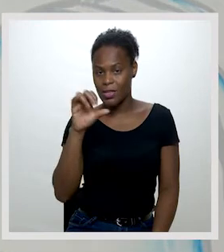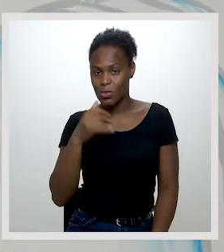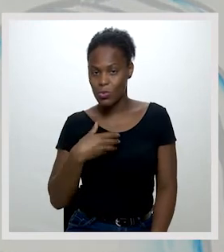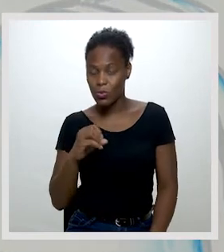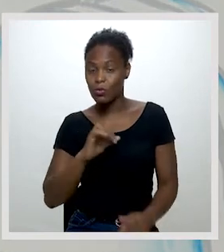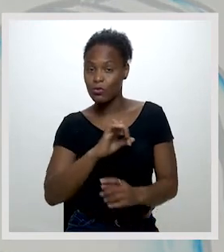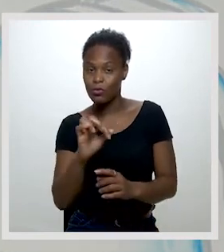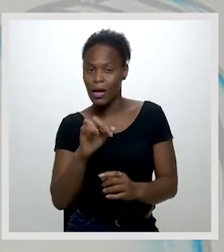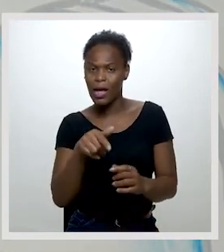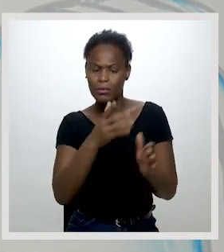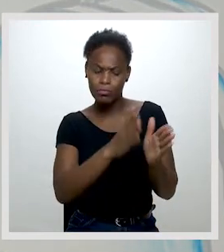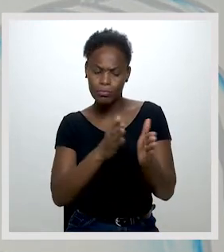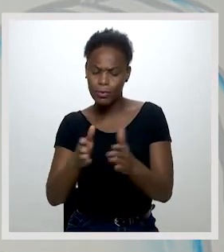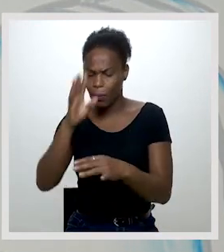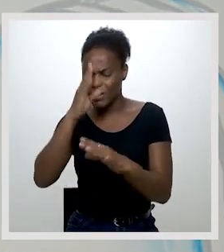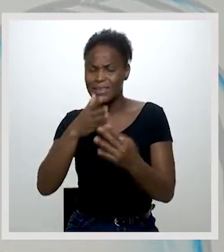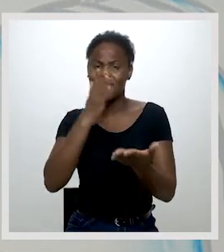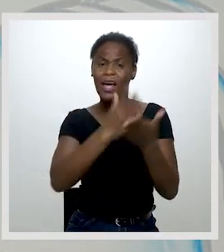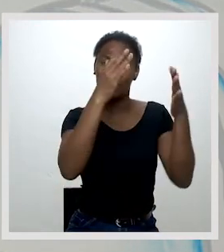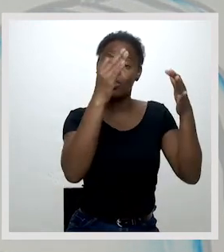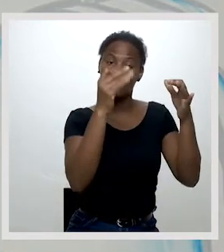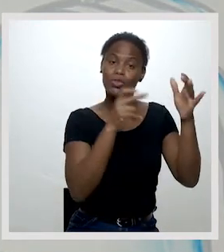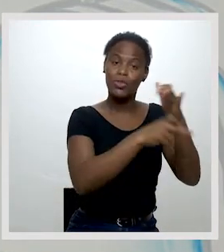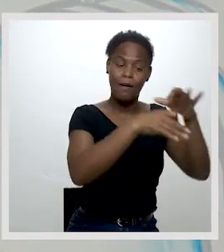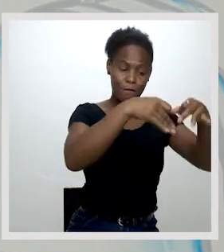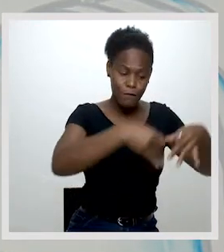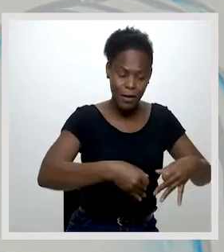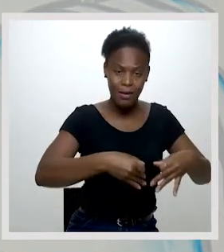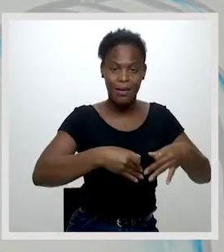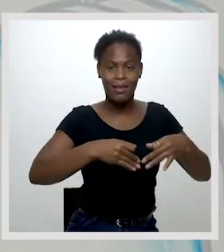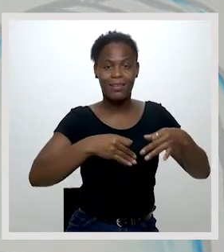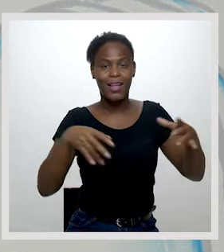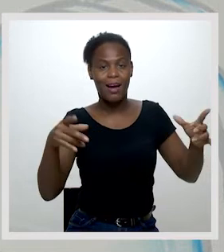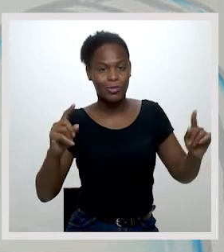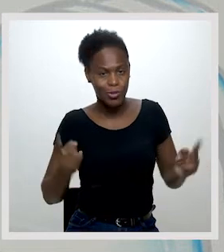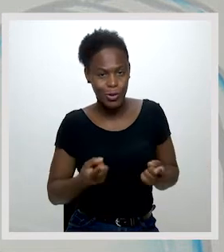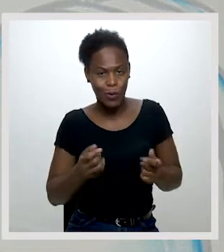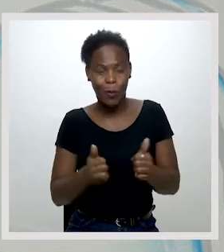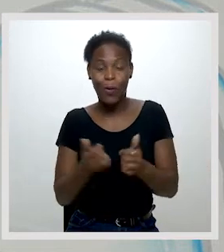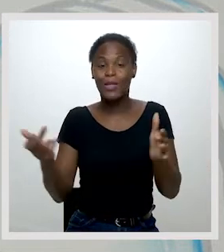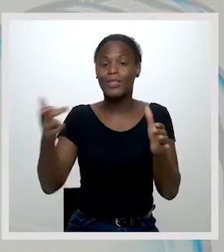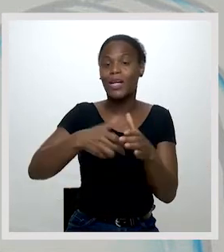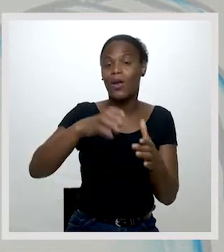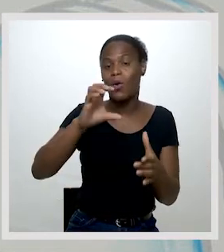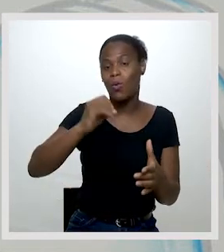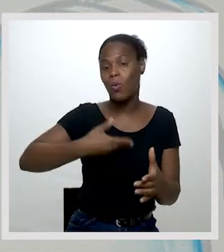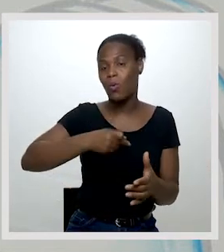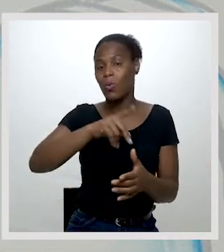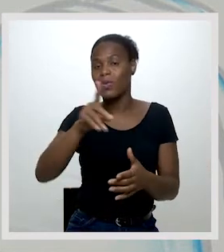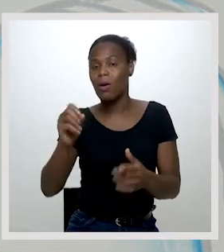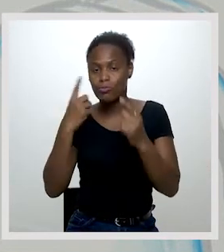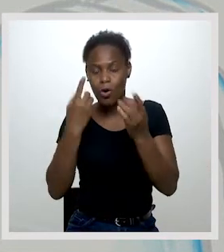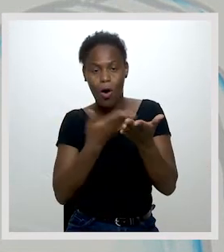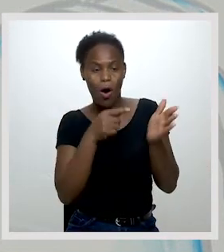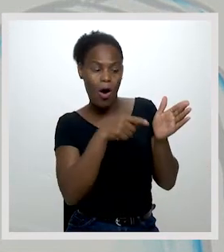chegar o fim da síntese com a chegada do codão que indica para finalização ou